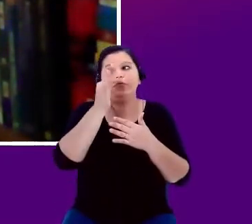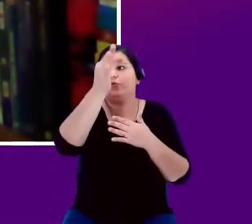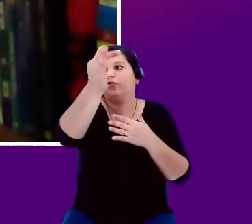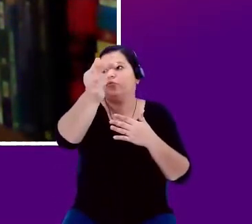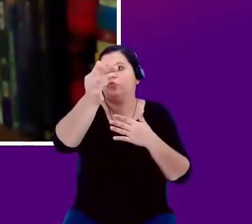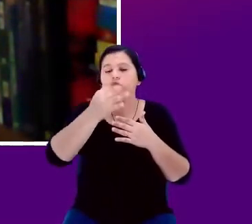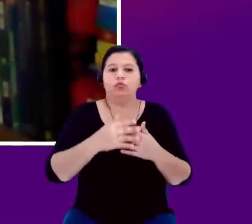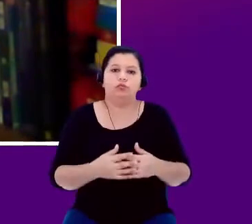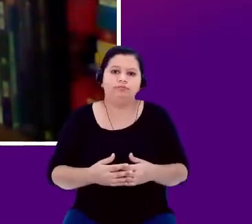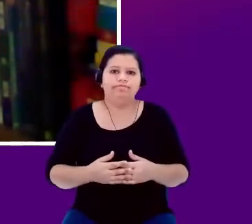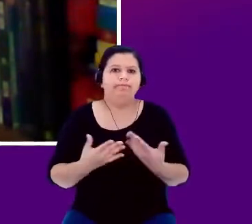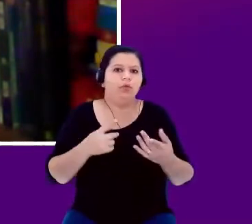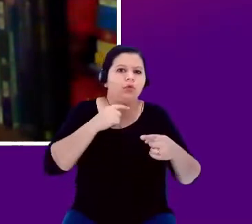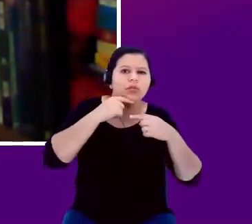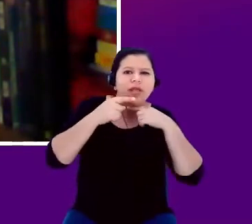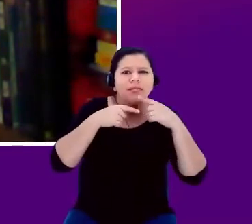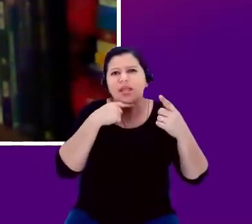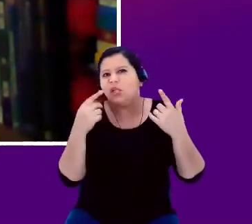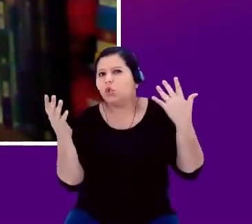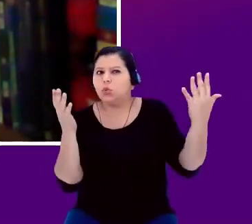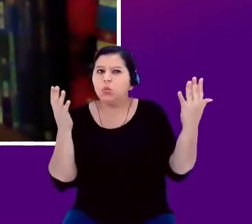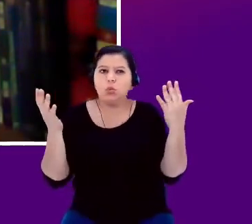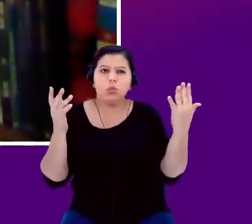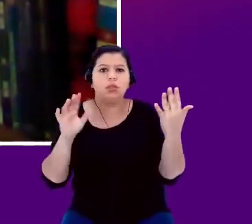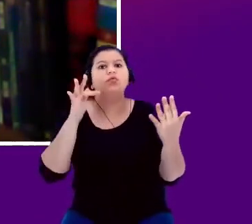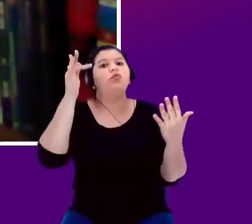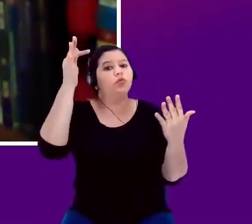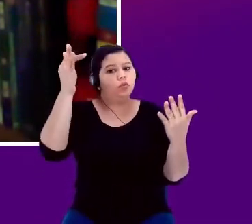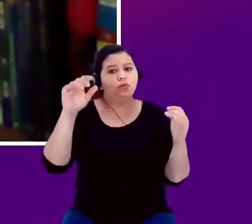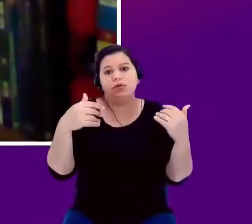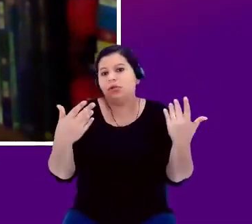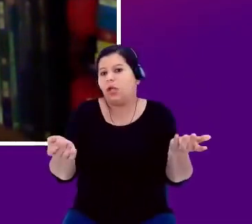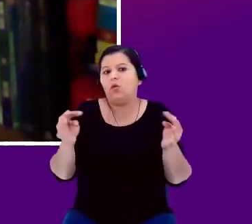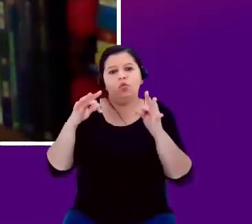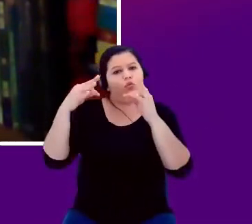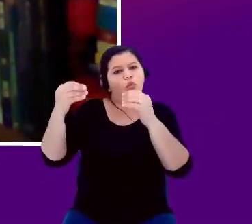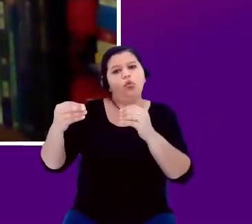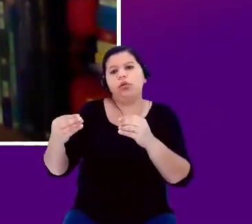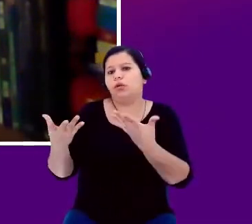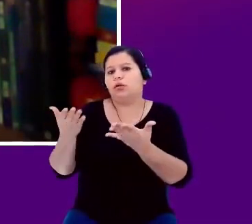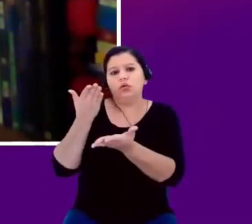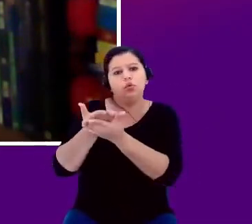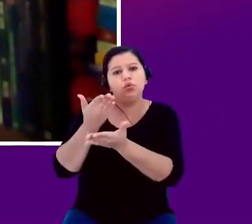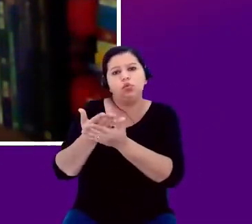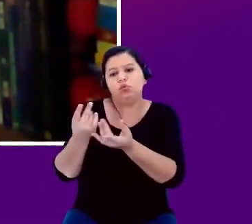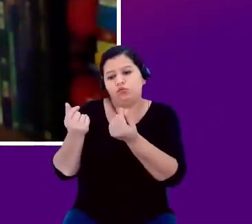de incerteza sobre o futuro, né? Então, toda a teoria de finanças é